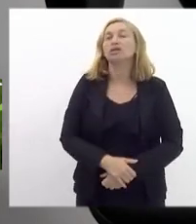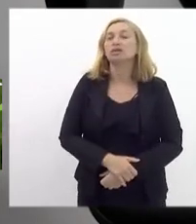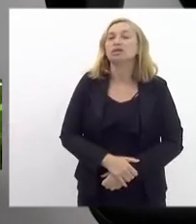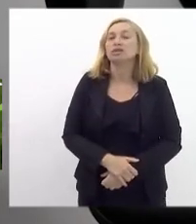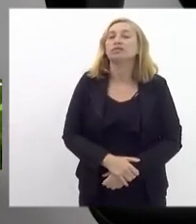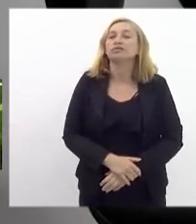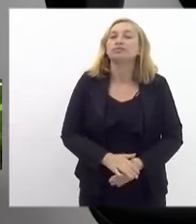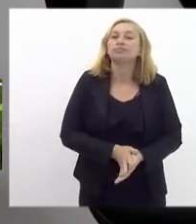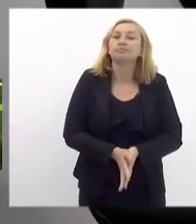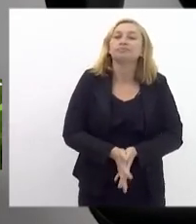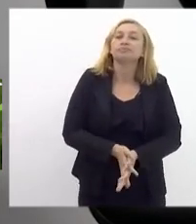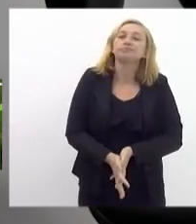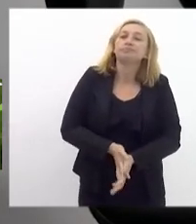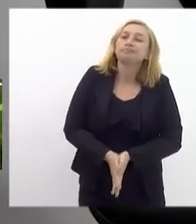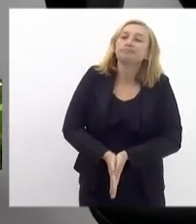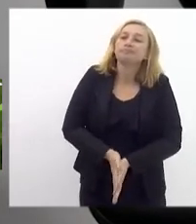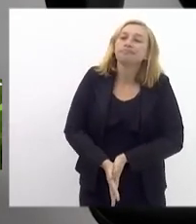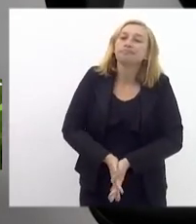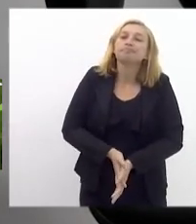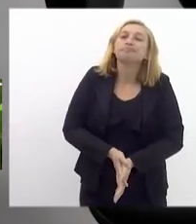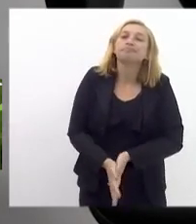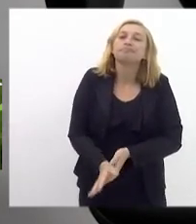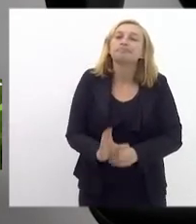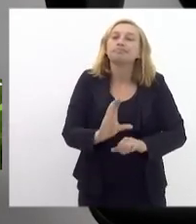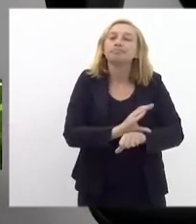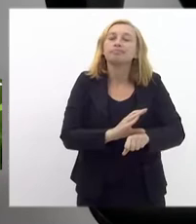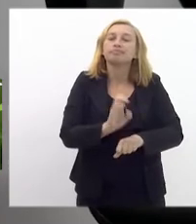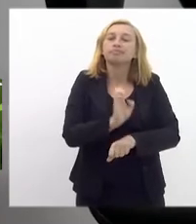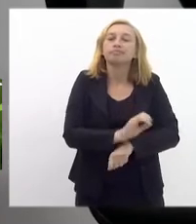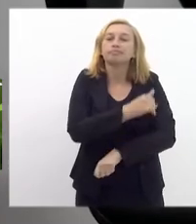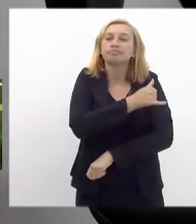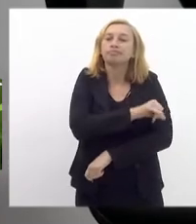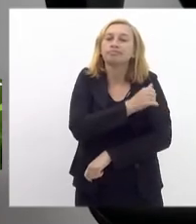que eu mencionava isso, né, a Constituição do Estado do Rio de Janeiro em